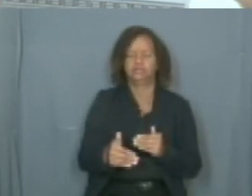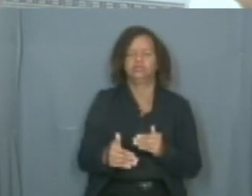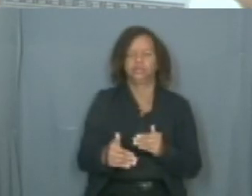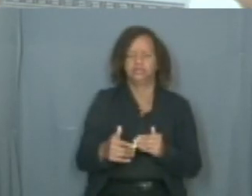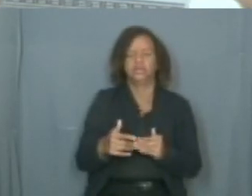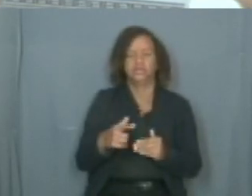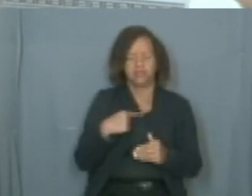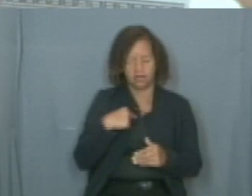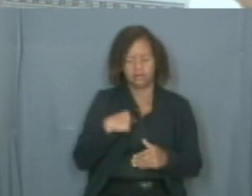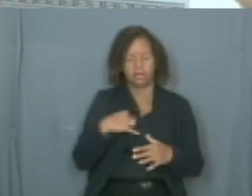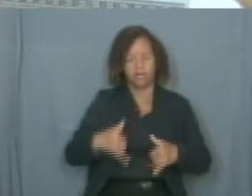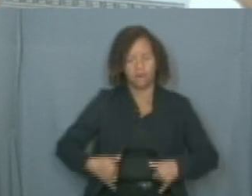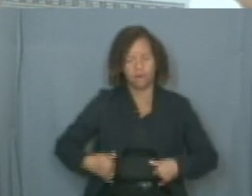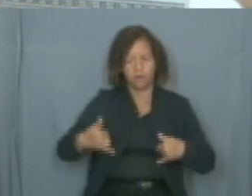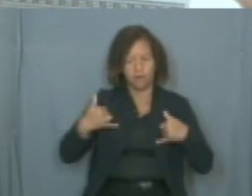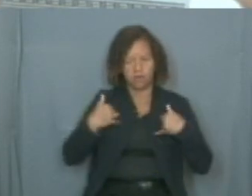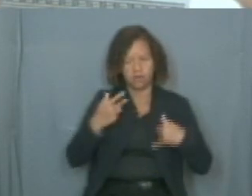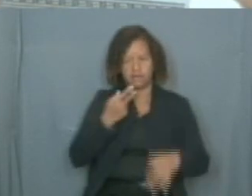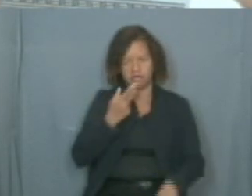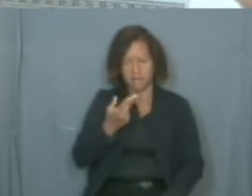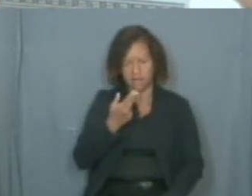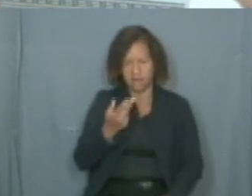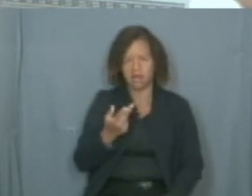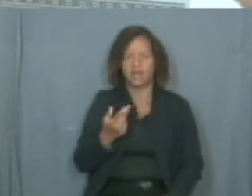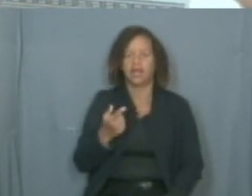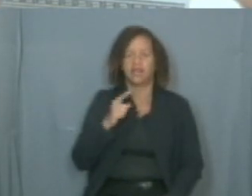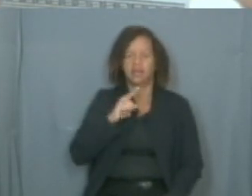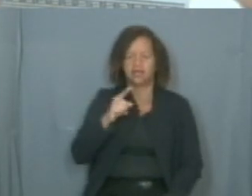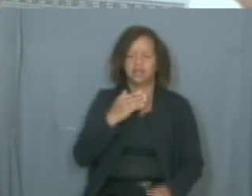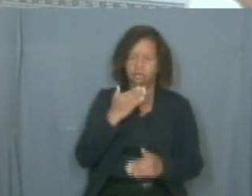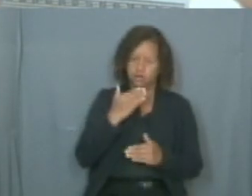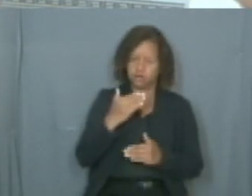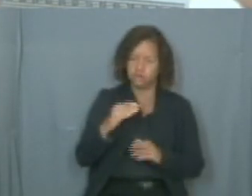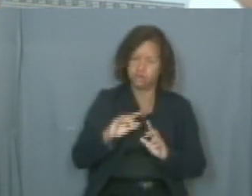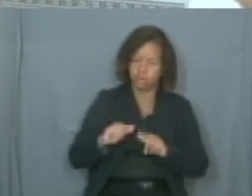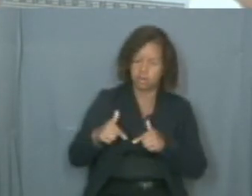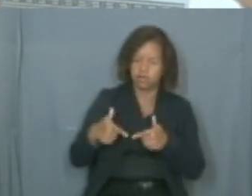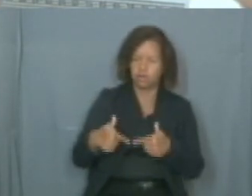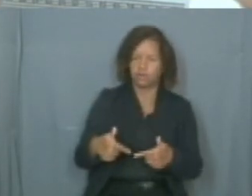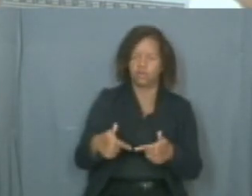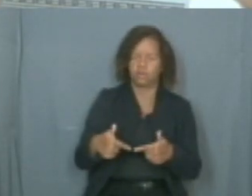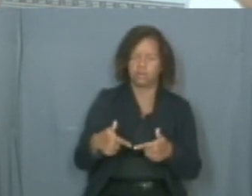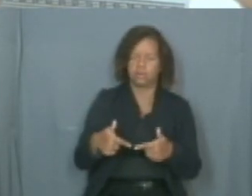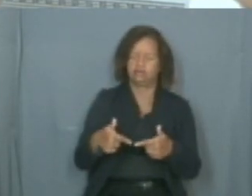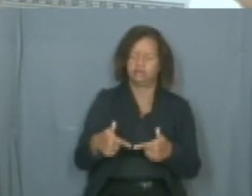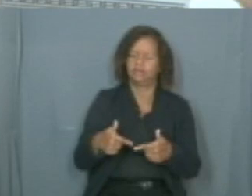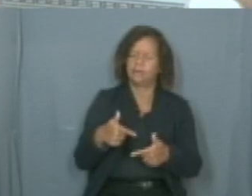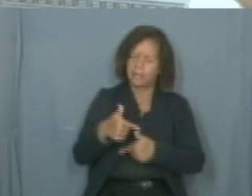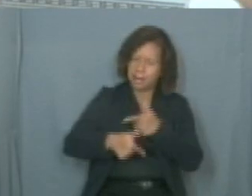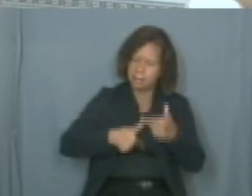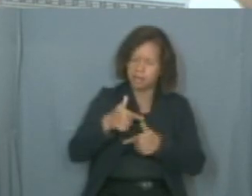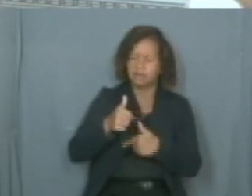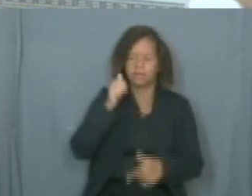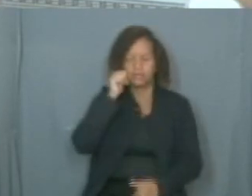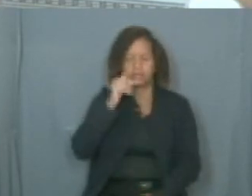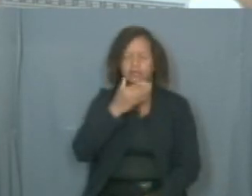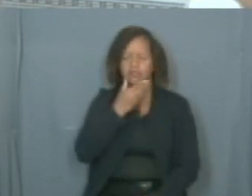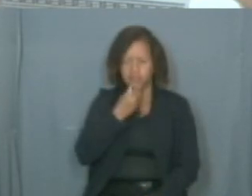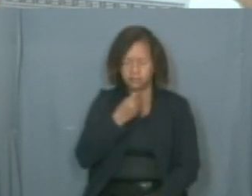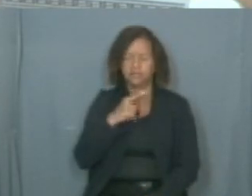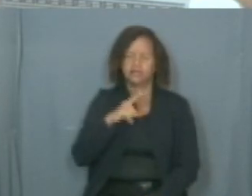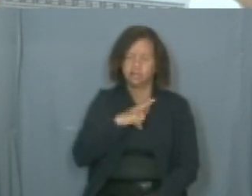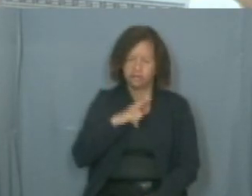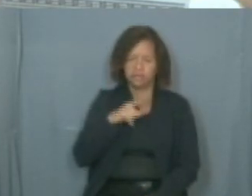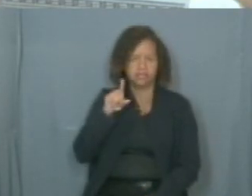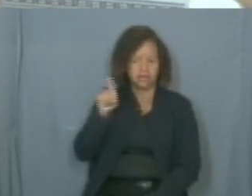eu tenho orgulho de dizer que estive à frente dessa luta. Da luta desses trabalhadores e trabalhadoras, que muitos